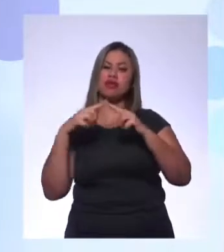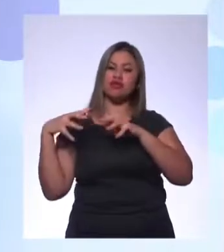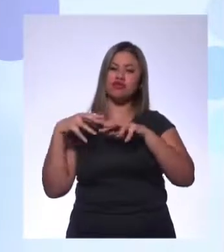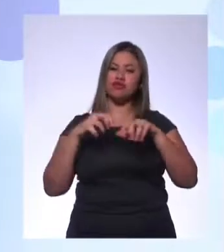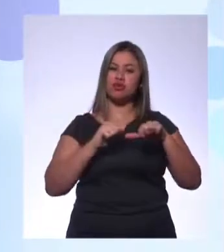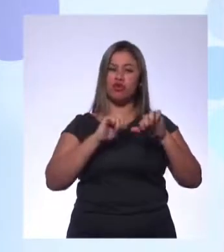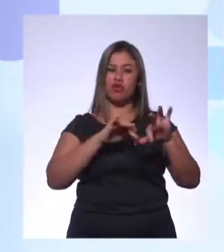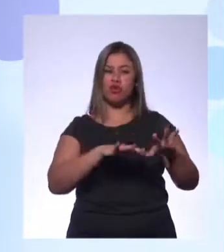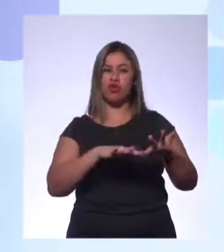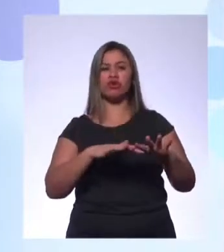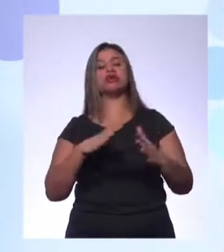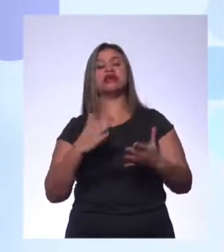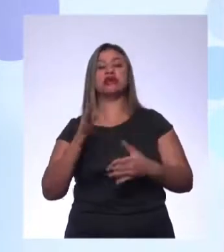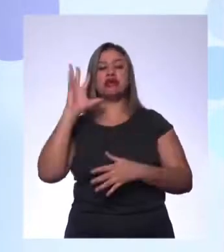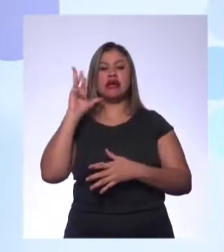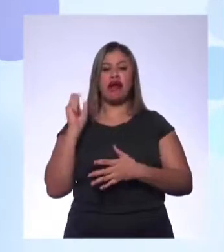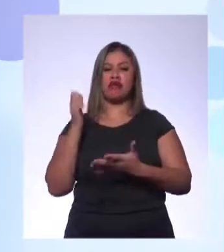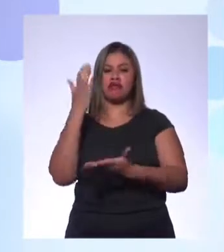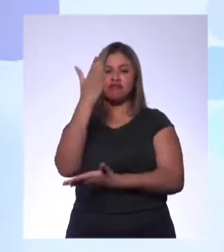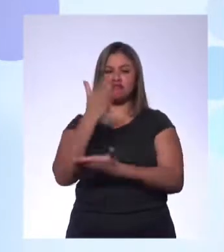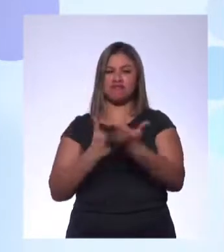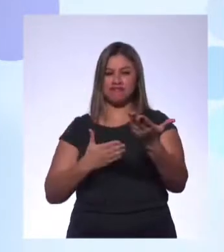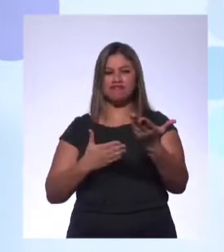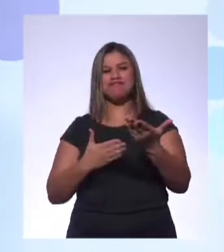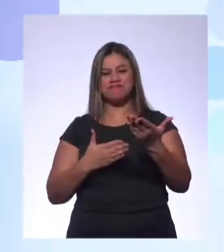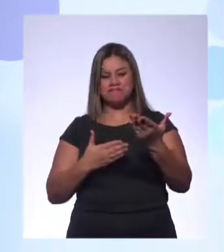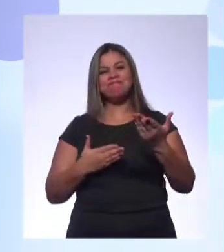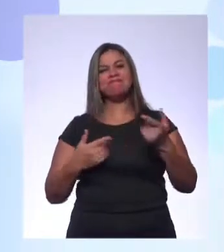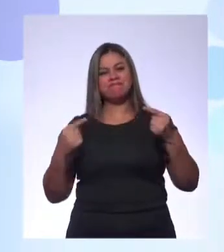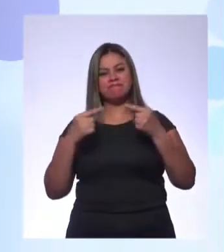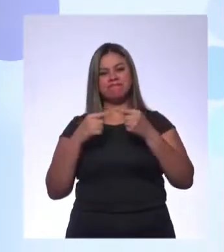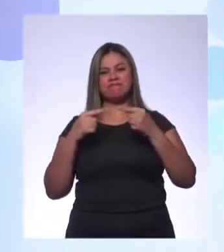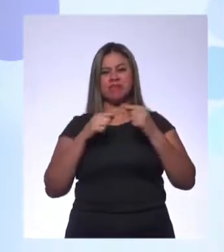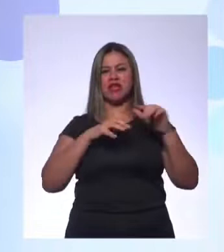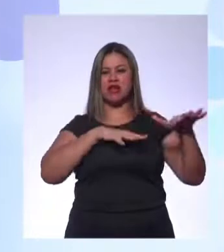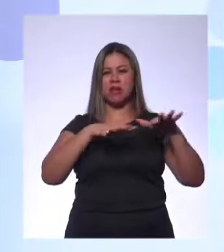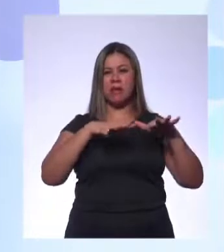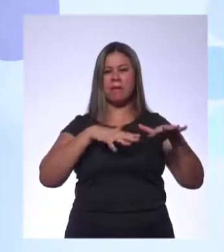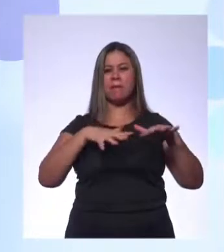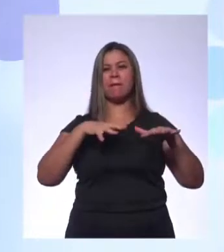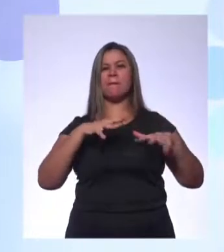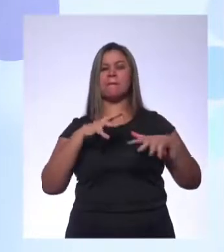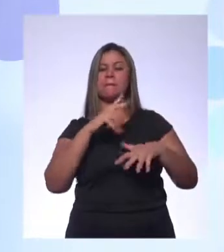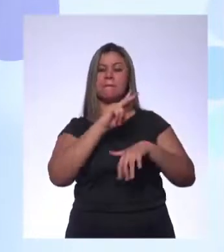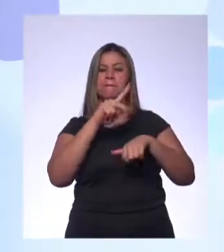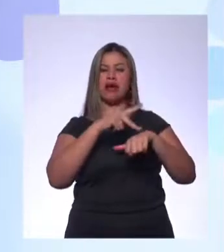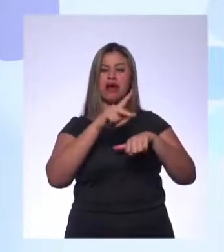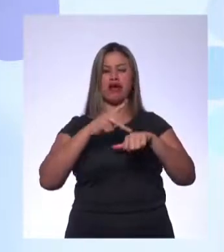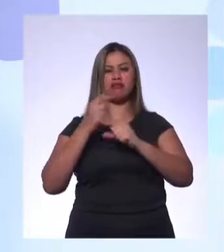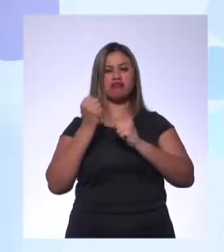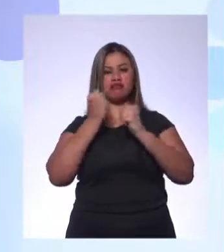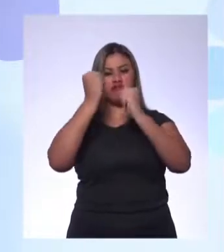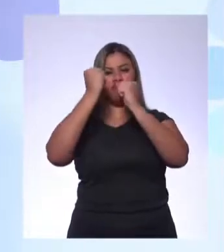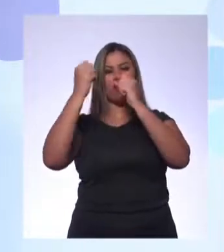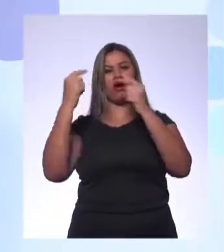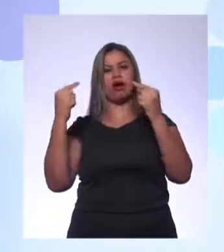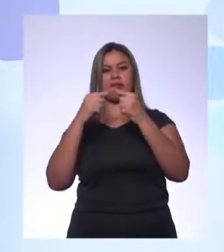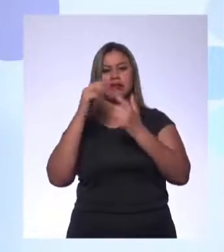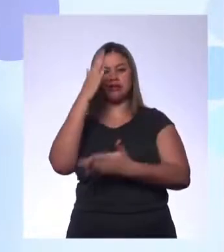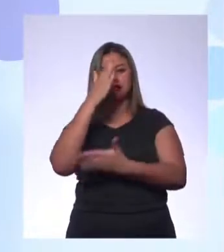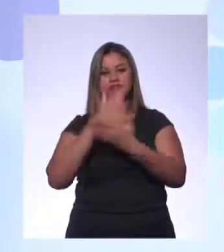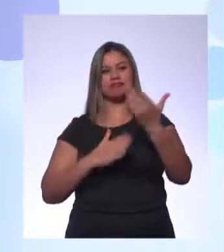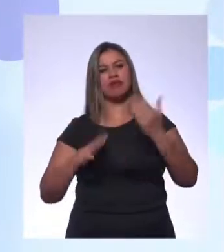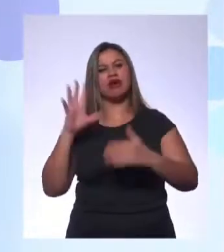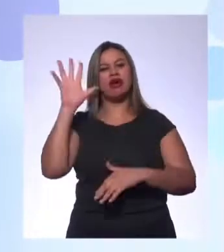e a partilha da África, né? Esse movimento aí das potências europeias que culminou nesse processo chamado de